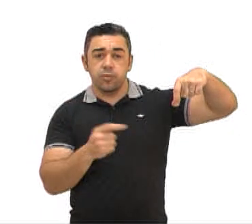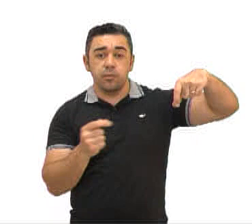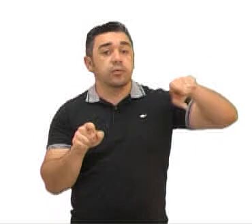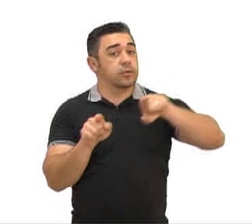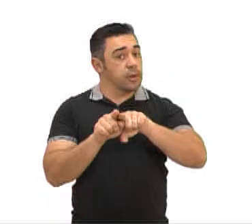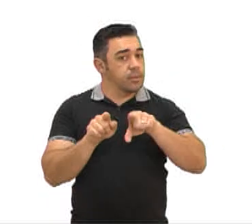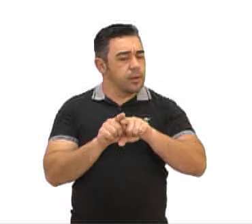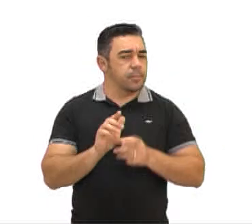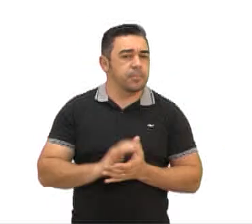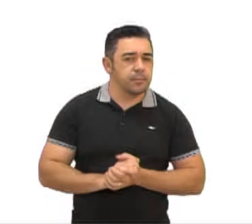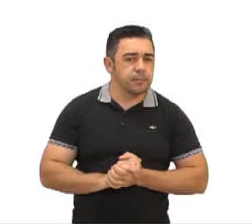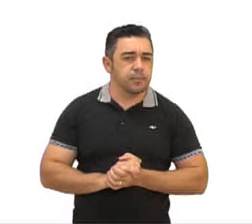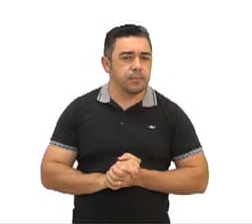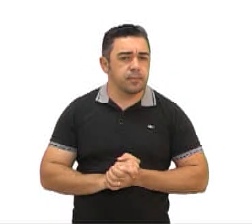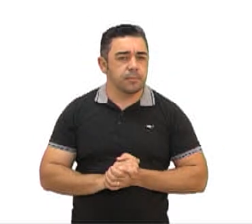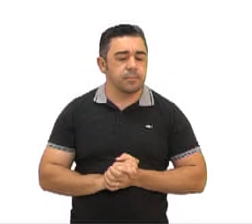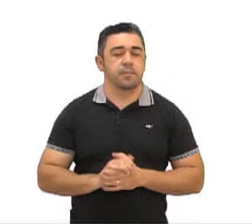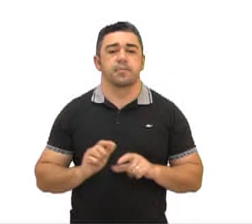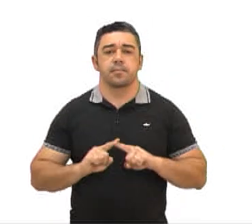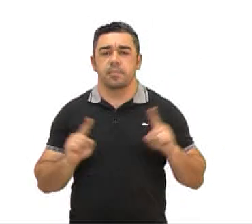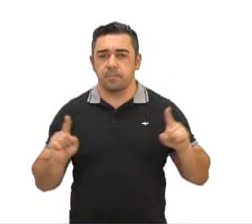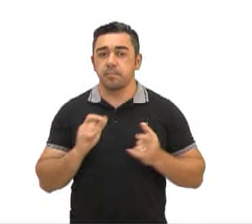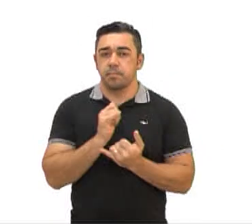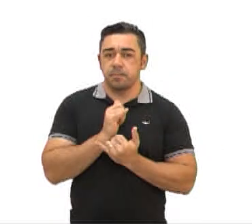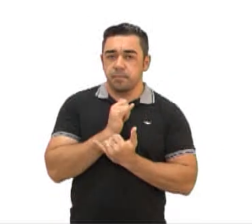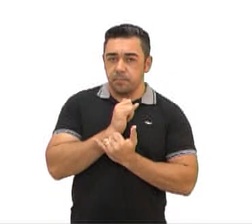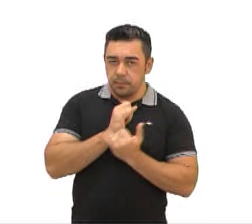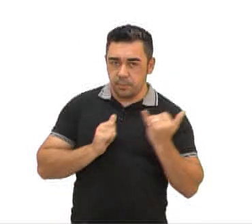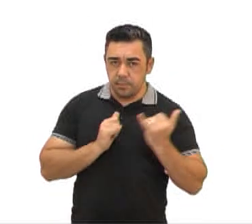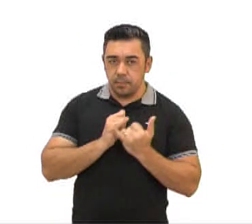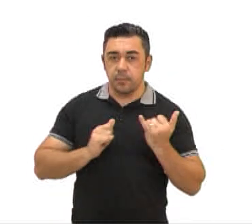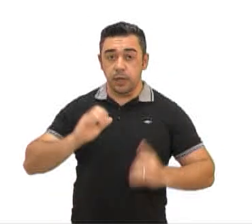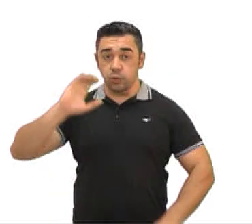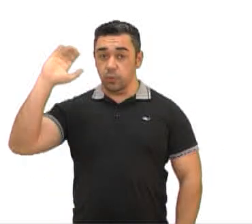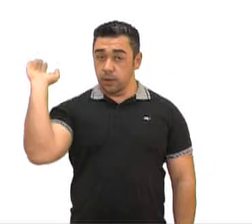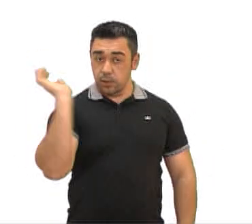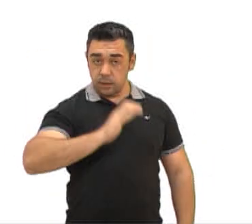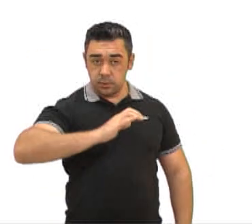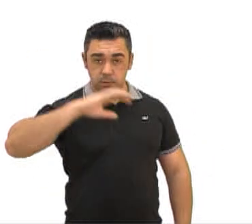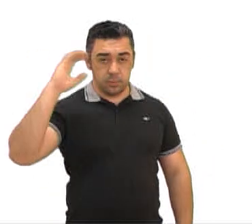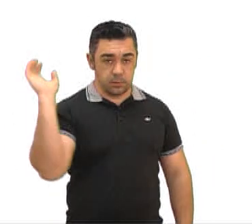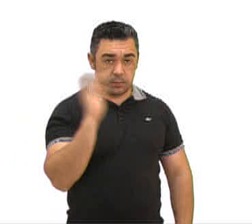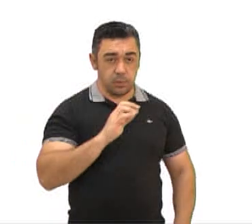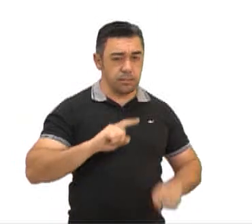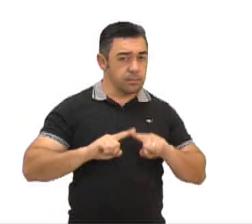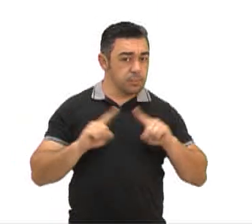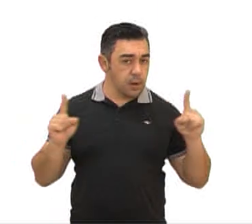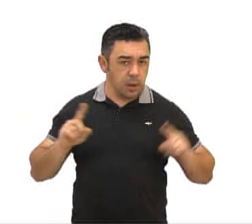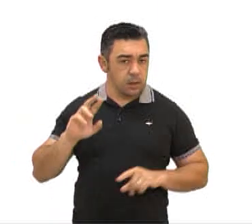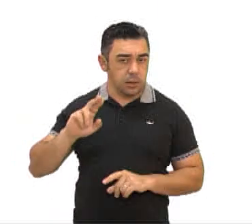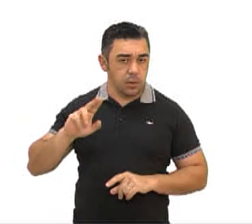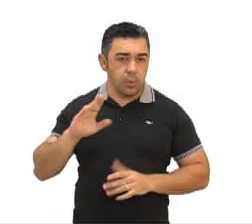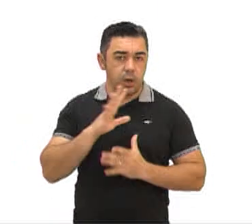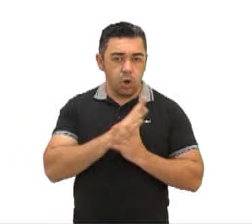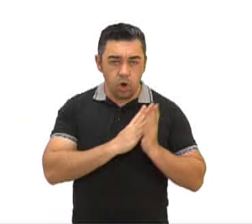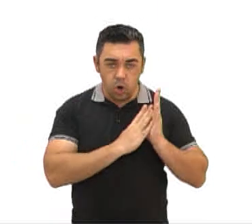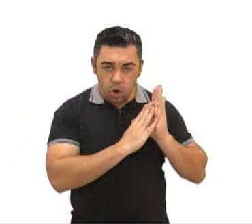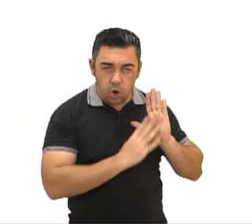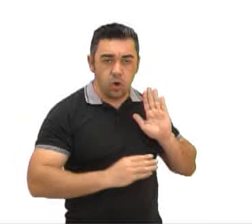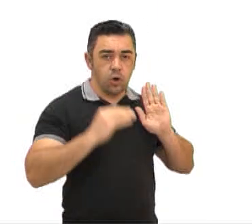gols. Tem muita semelhança com o handebol, mas não foi o handebol